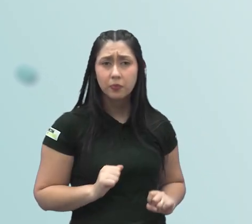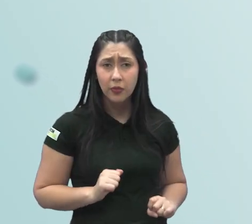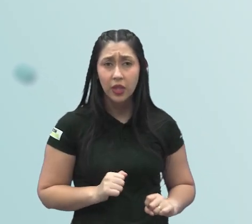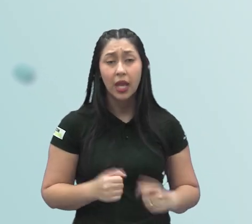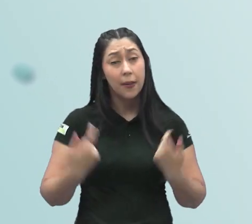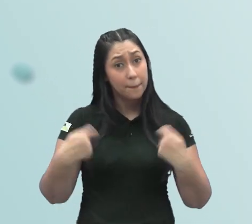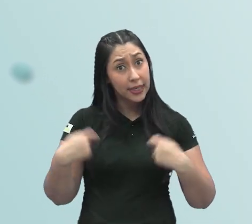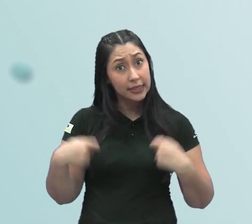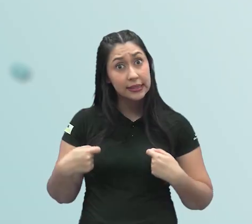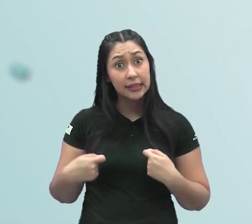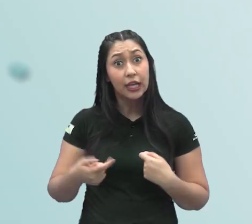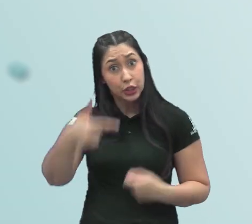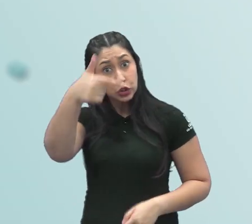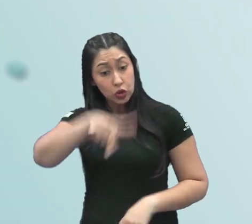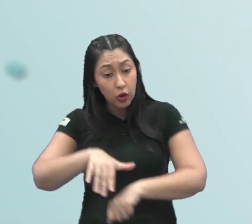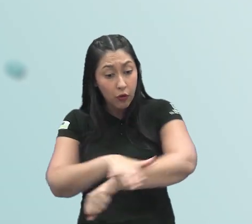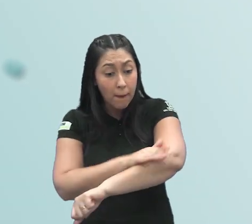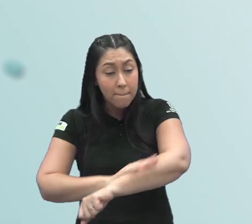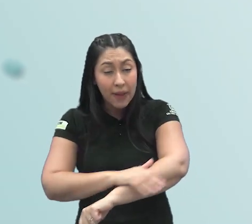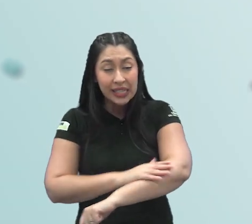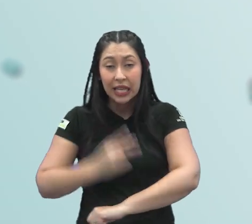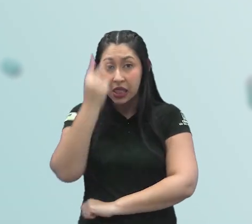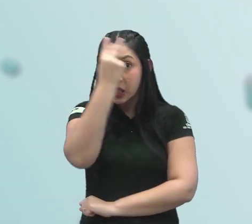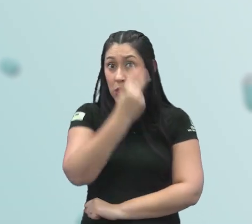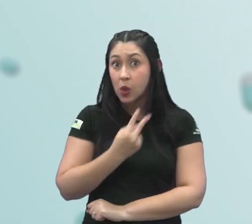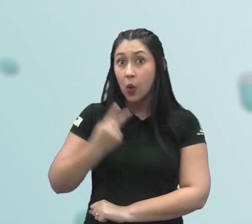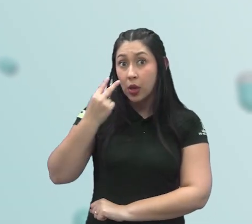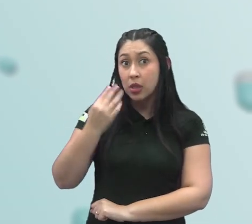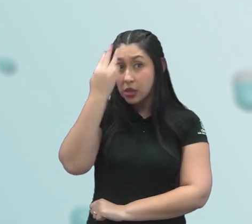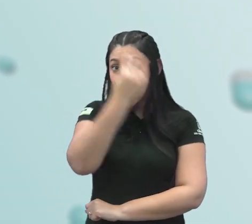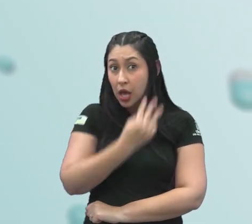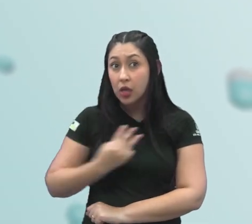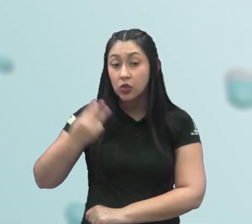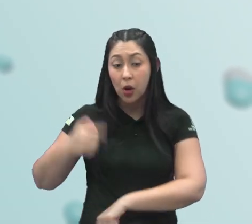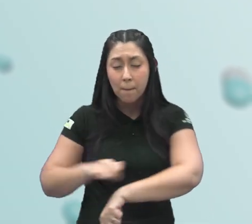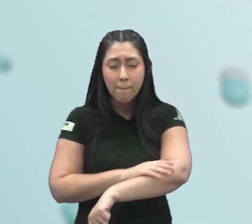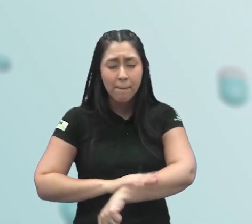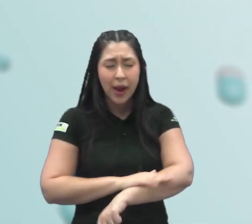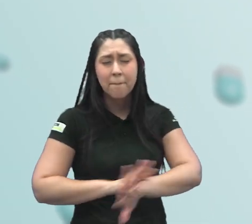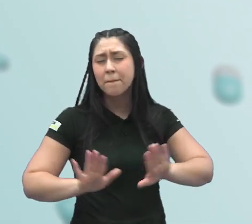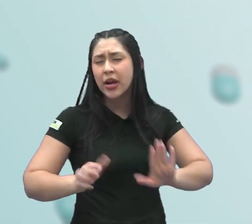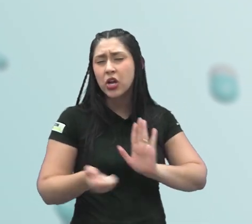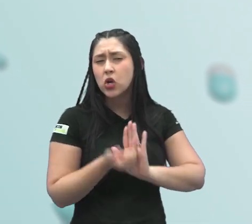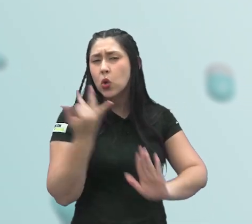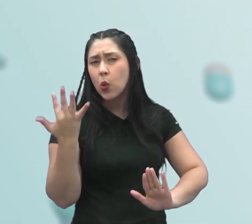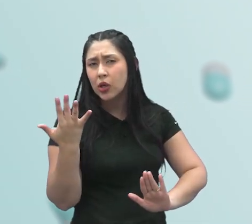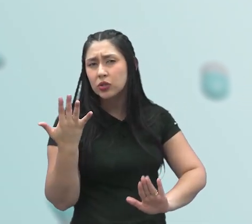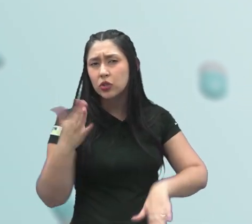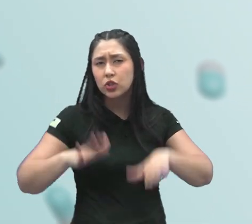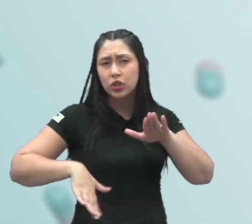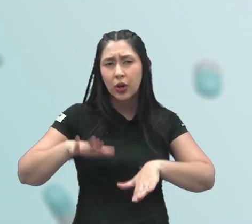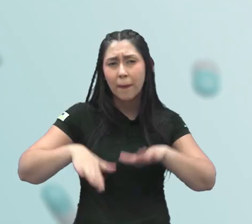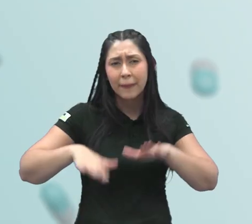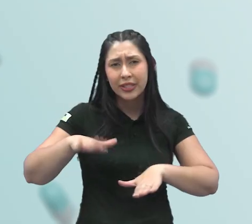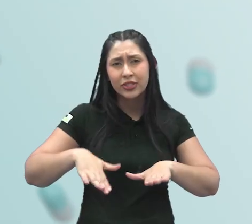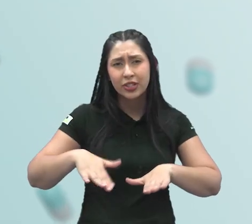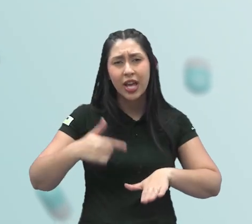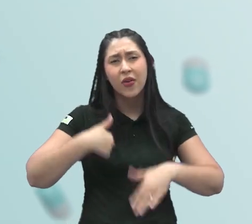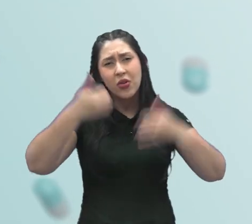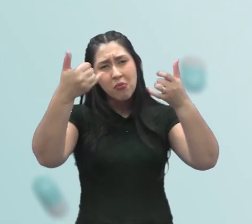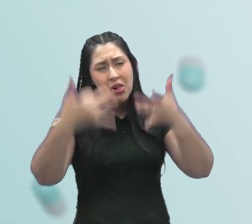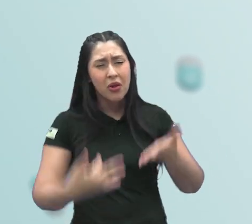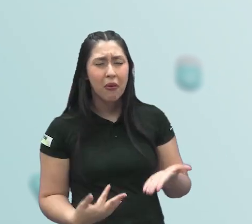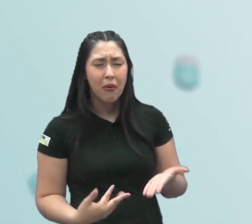90. Ele deve ser reaplicado a cada 2, 3 horas e a quantidade, que é uma dúvida bem frequente, geralmente